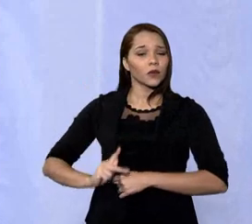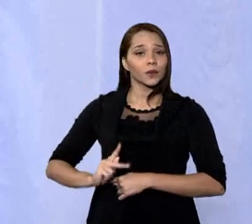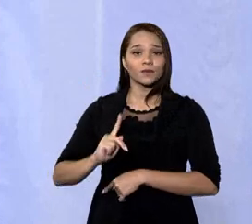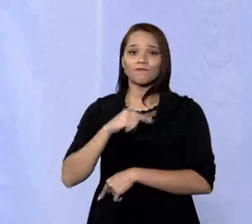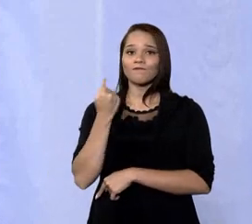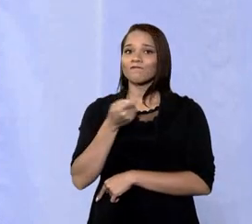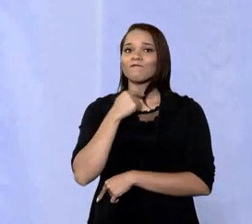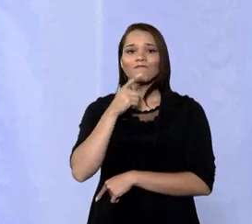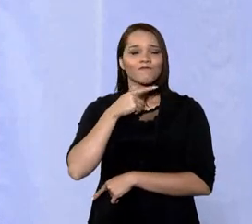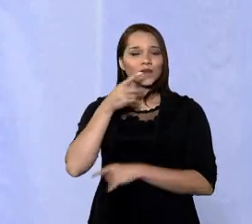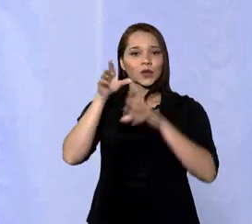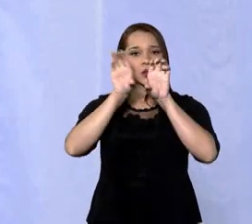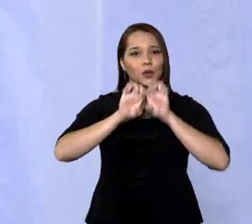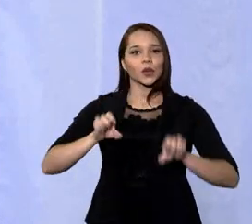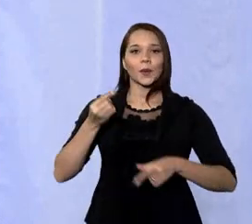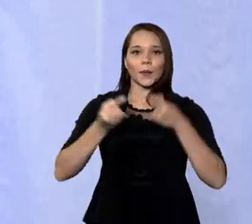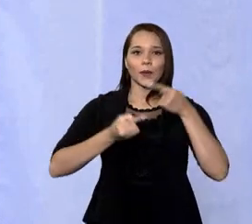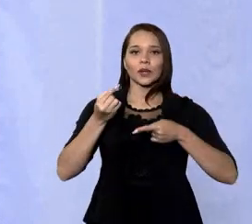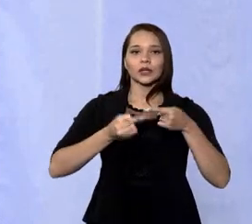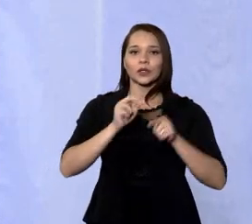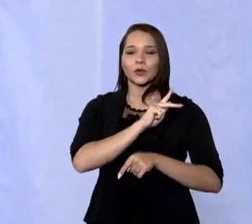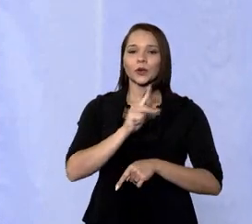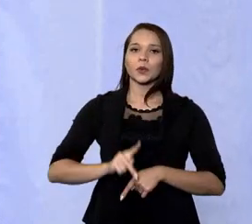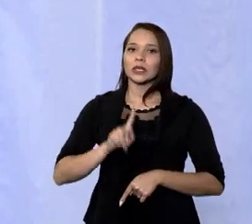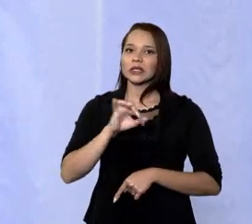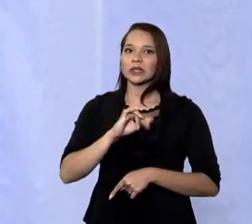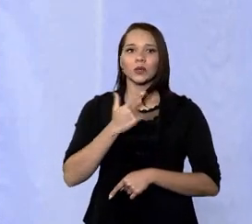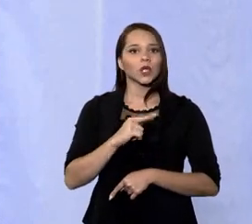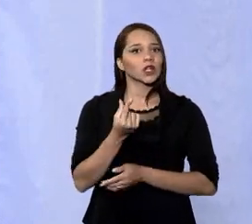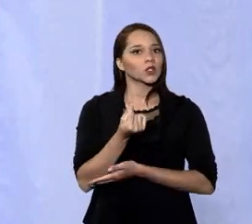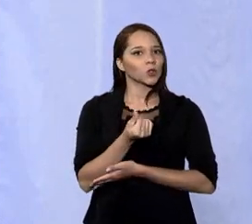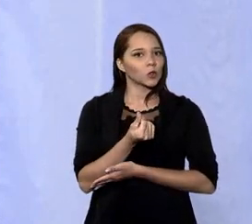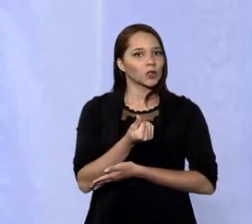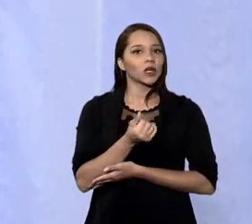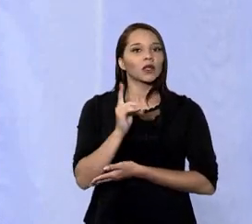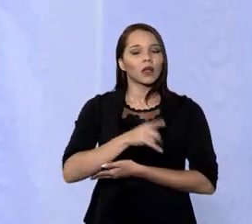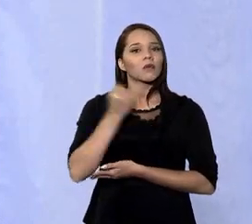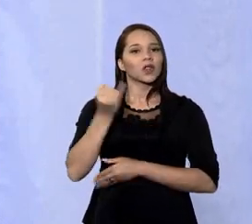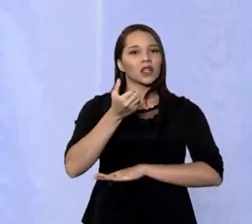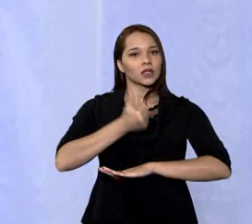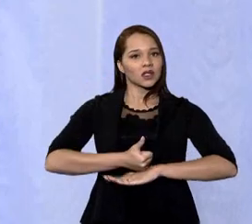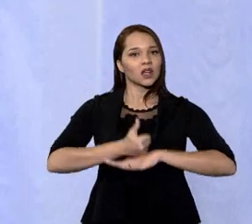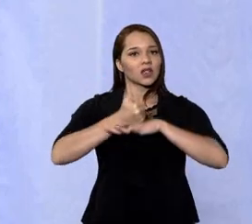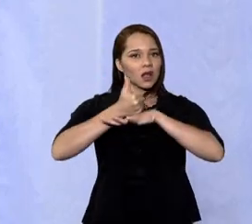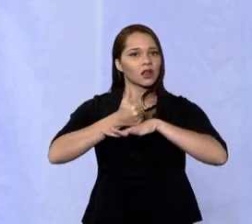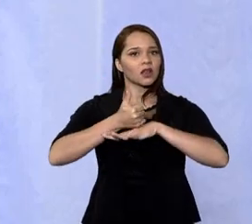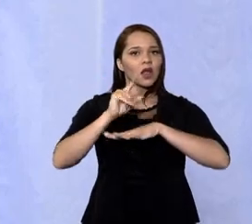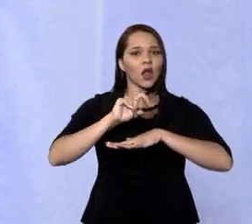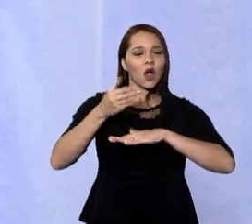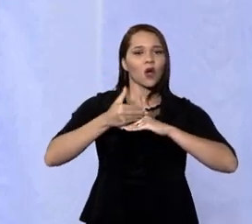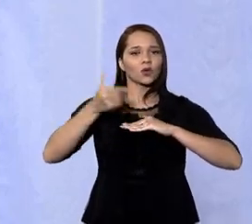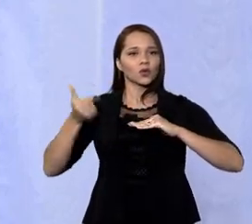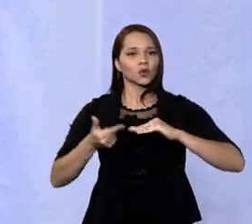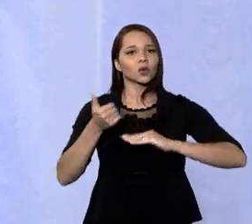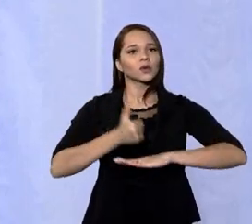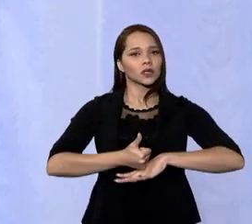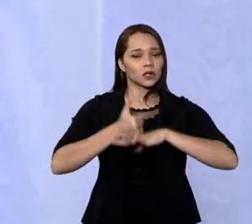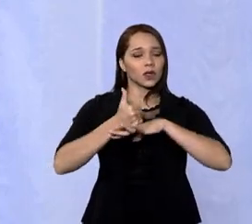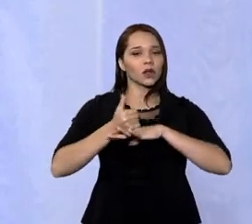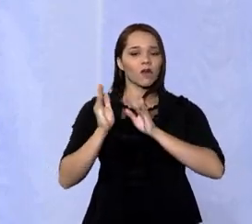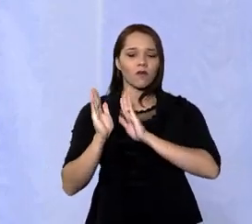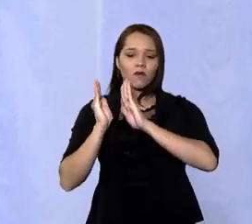públicas a gente não consegue estrutural política pública se orçamento então é muito importante que essa secretaria que sejam secretarias ou